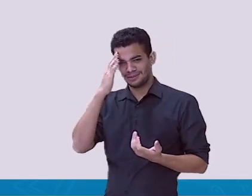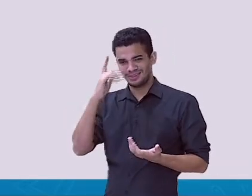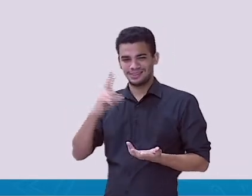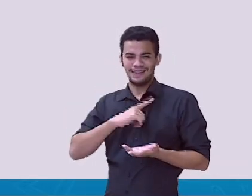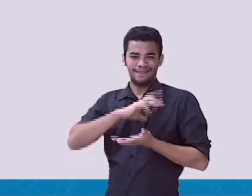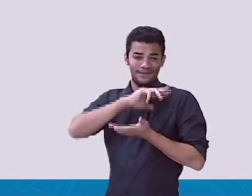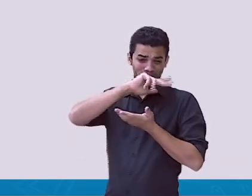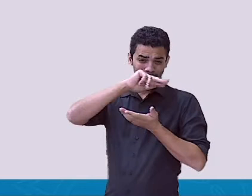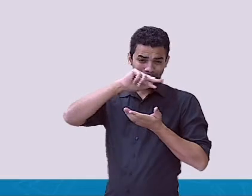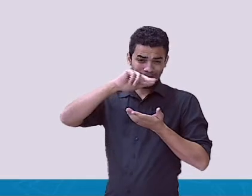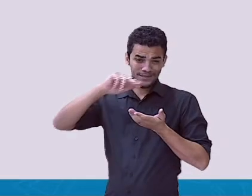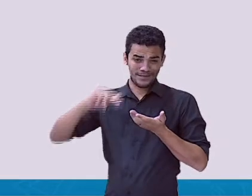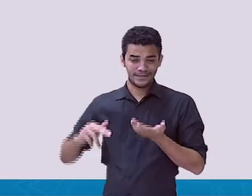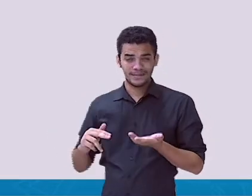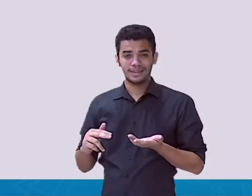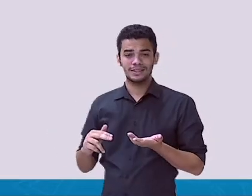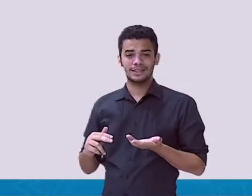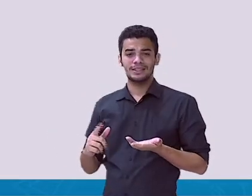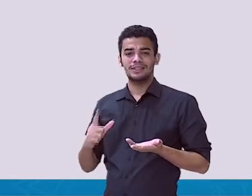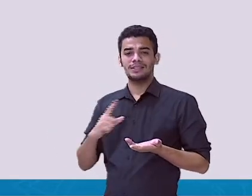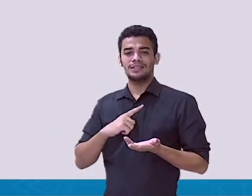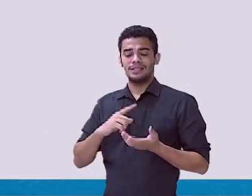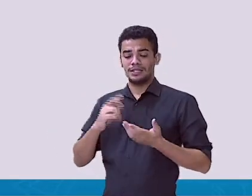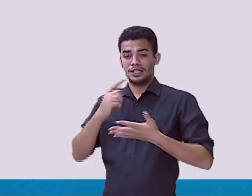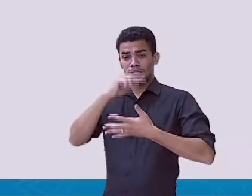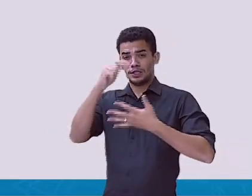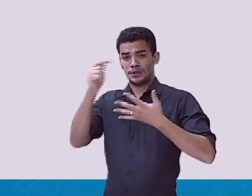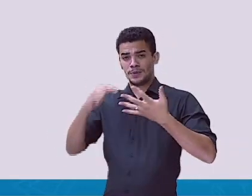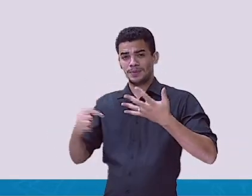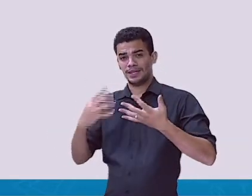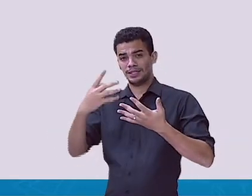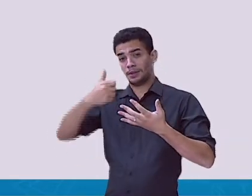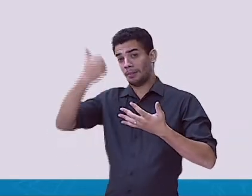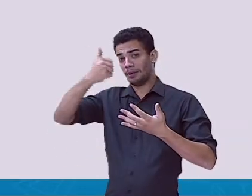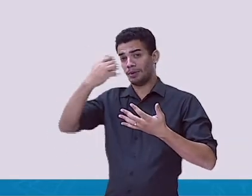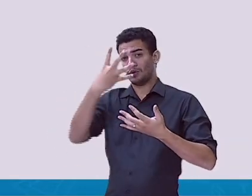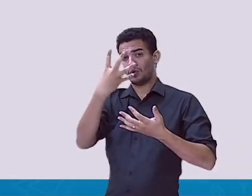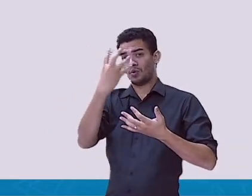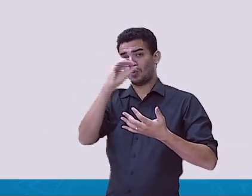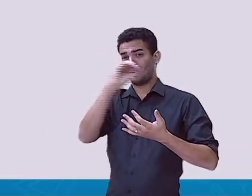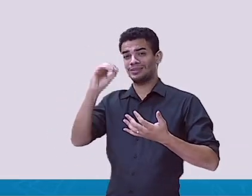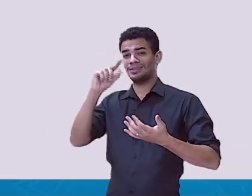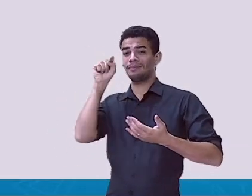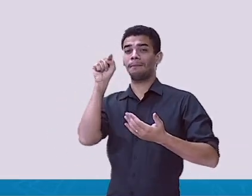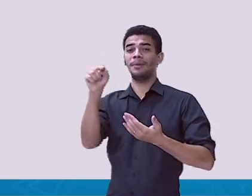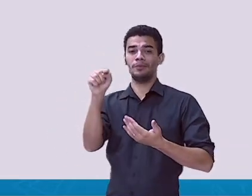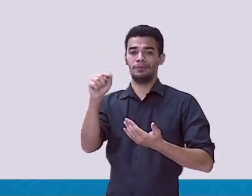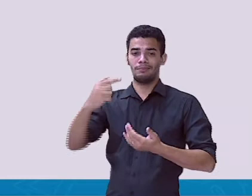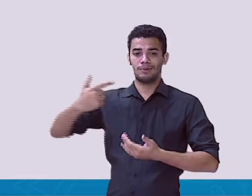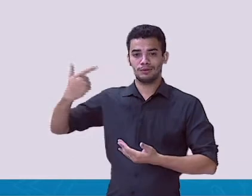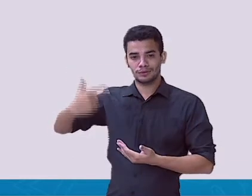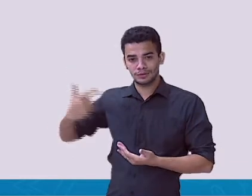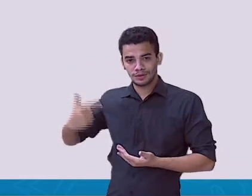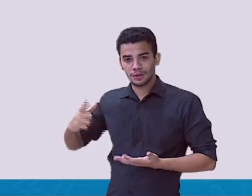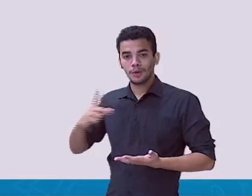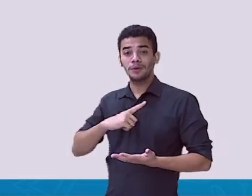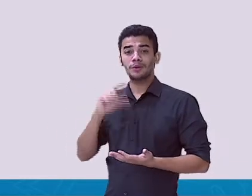himenópteros, são mais de 200 mil espécies. Neste